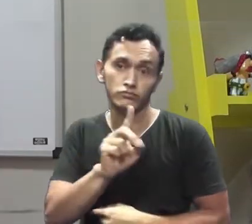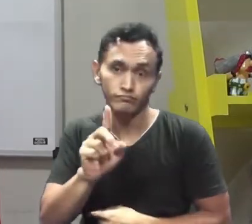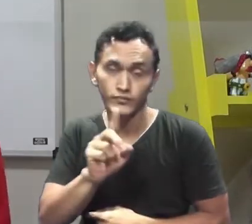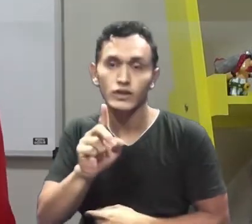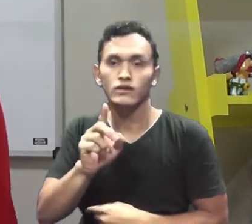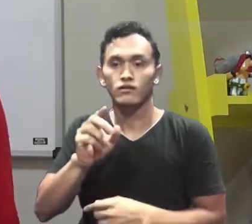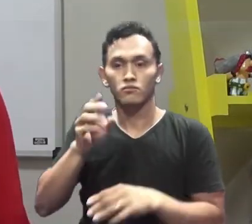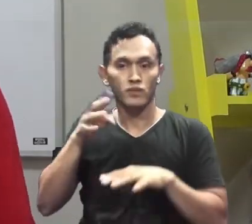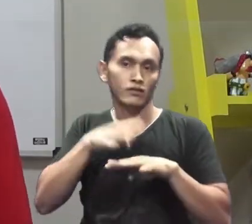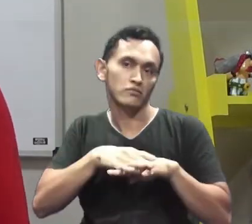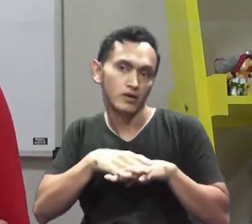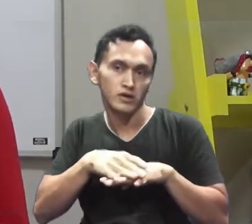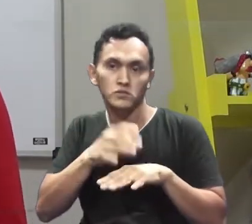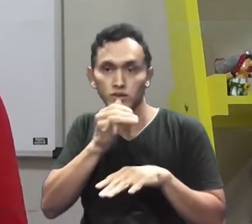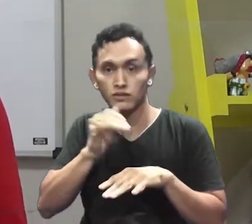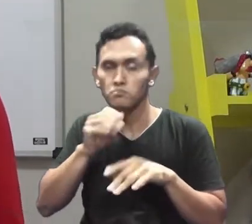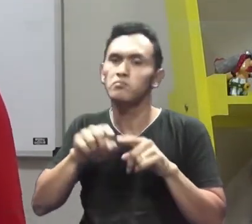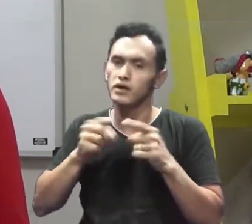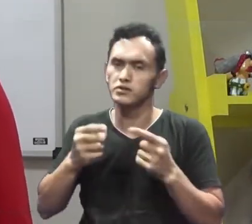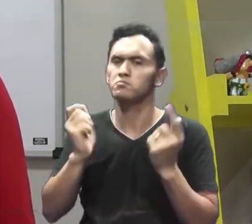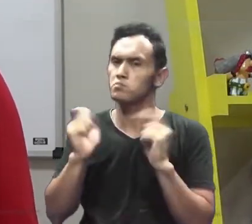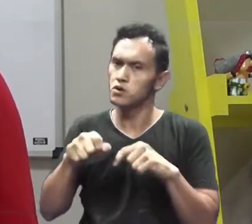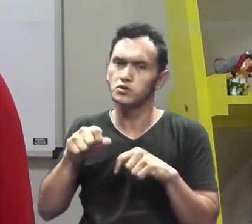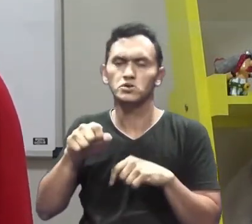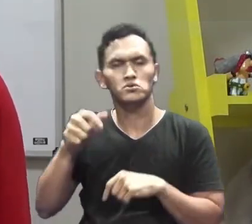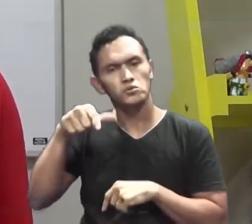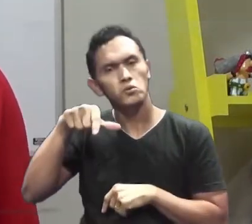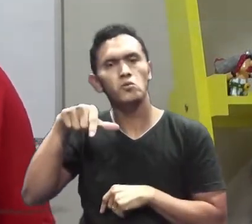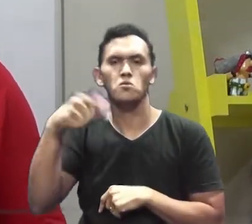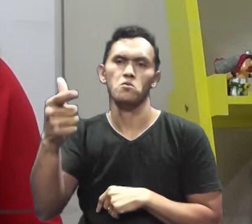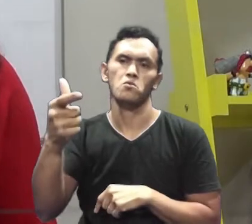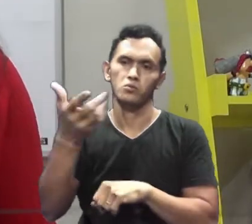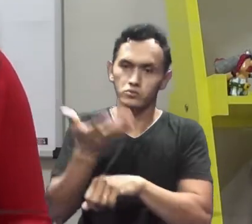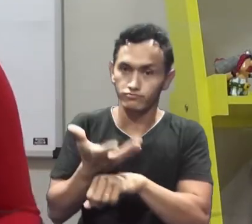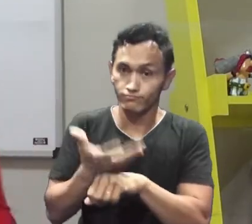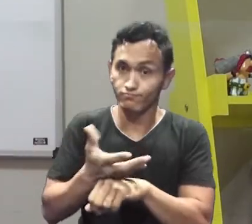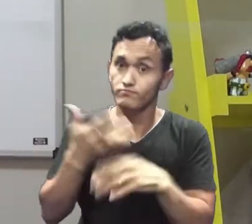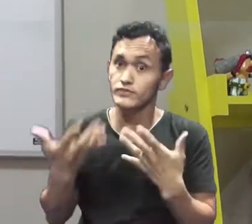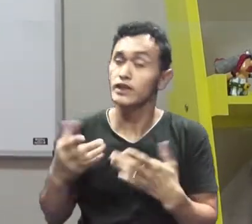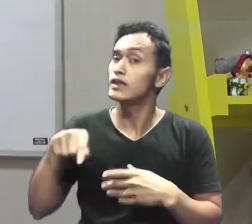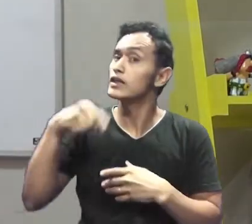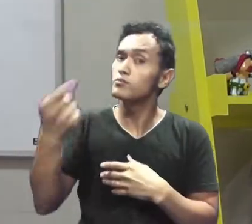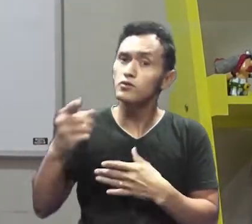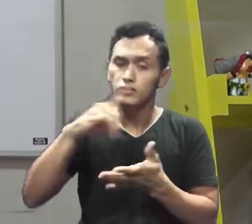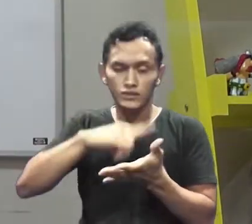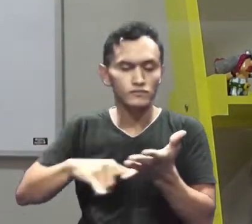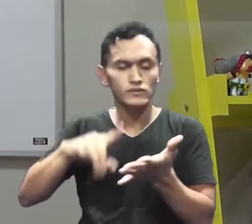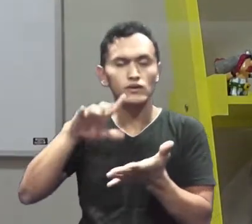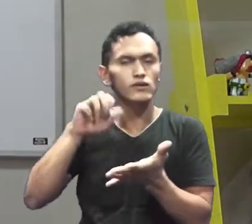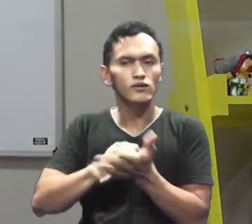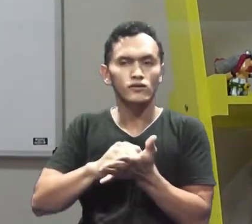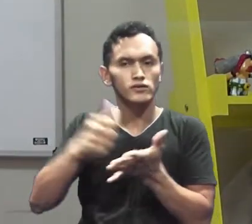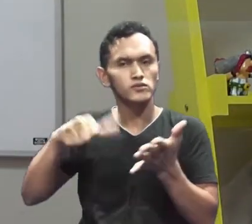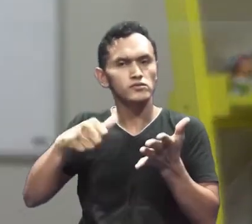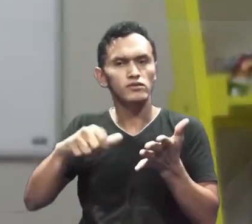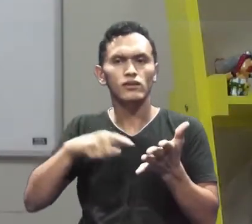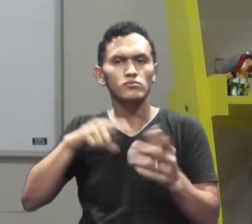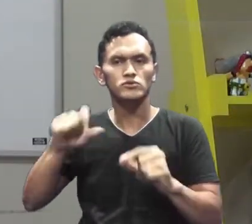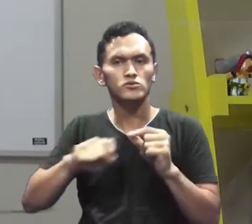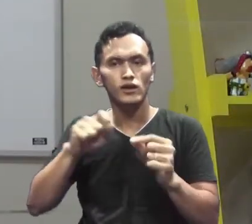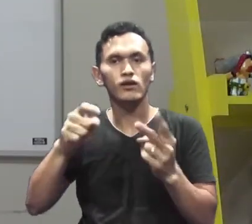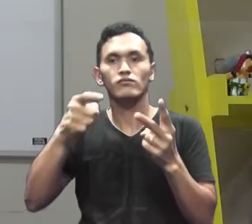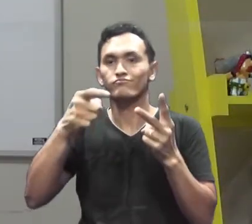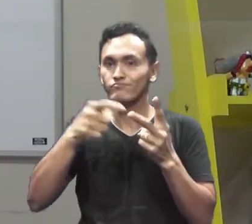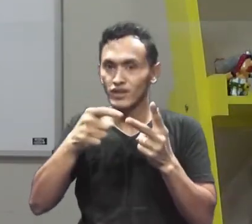Exemplo com matemática, mas poderia ter sido com outras matérias. Beleza? Depois da avaliação diagnóstica, nós temos a